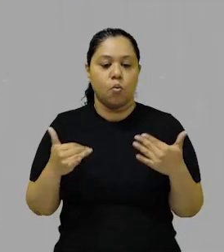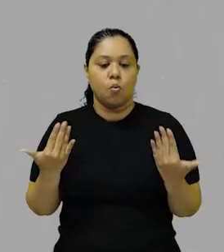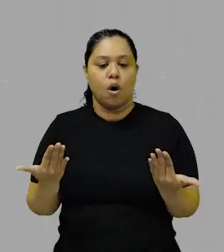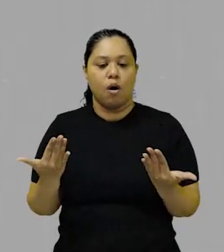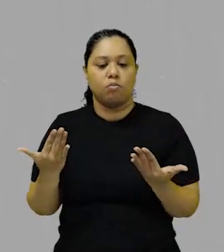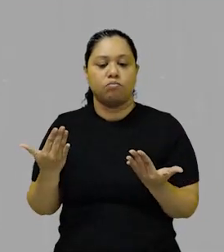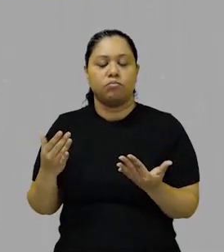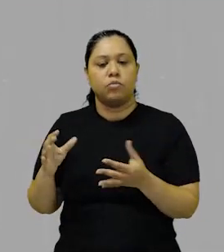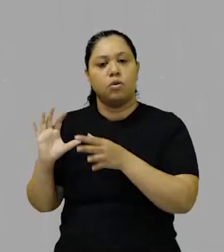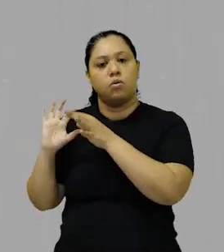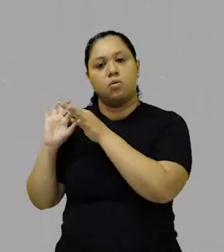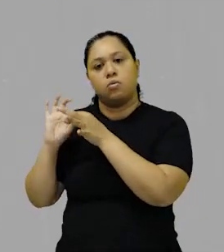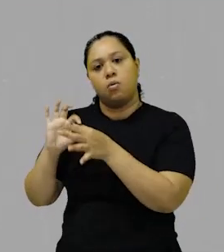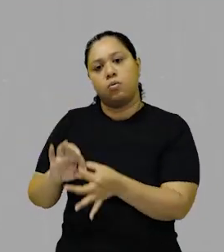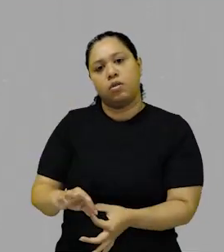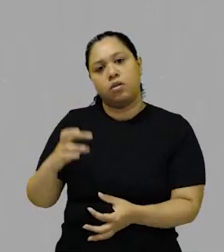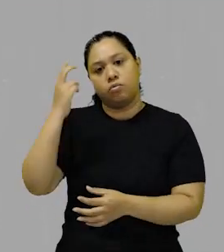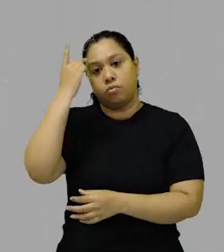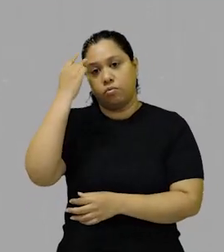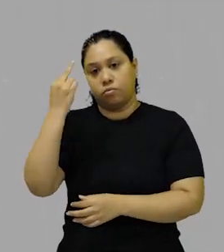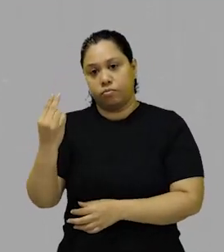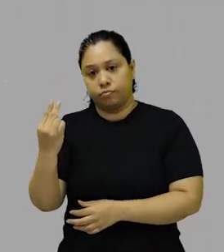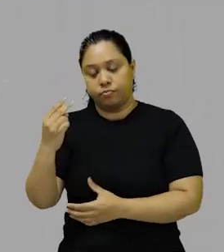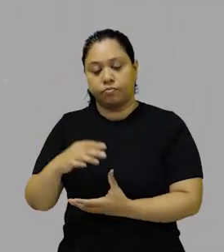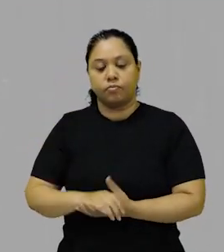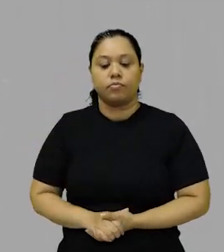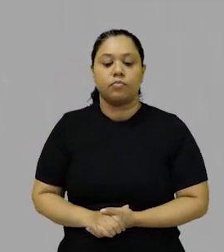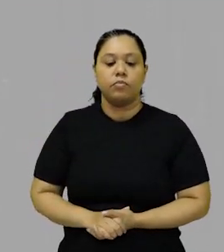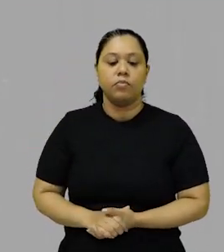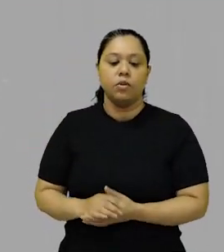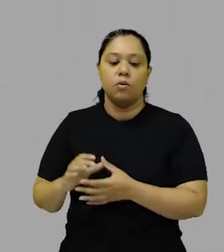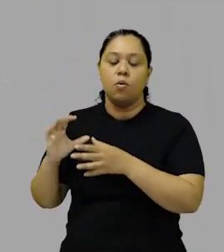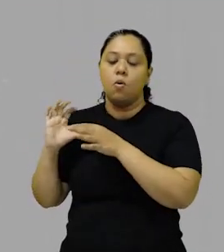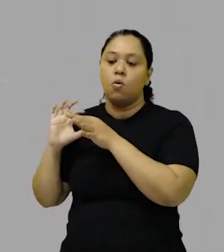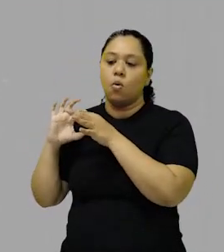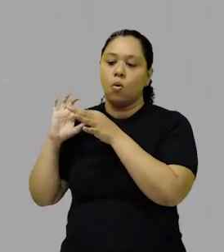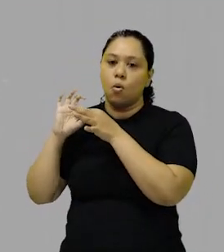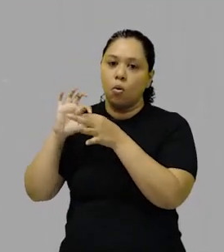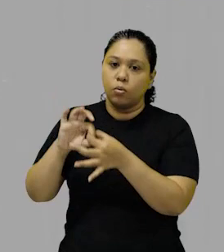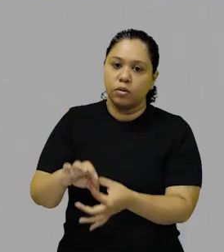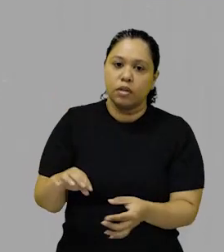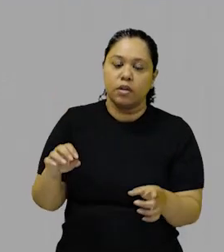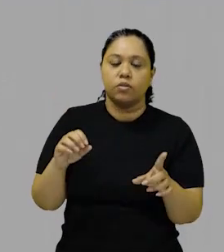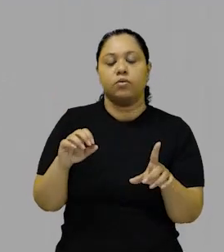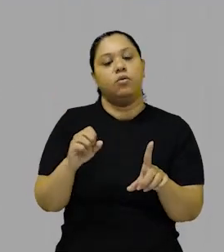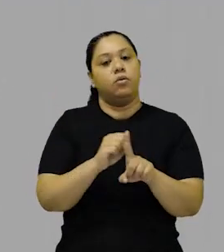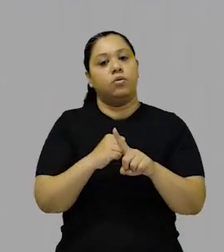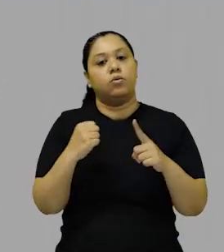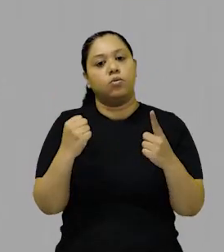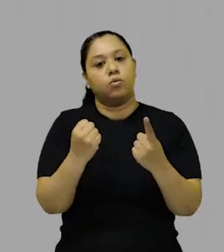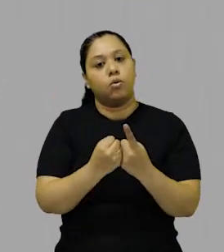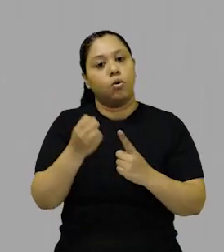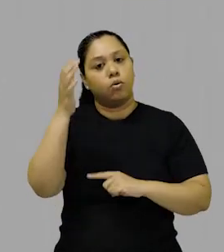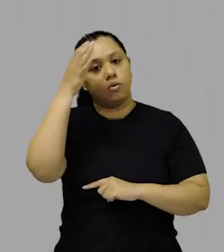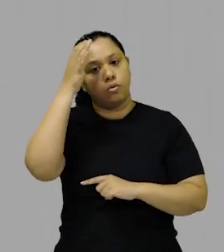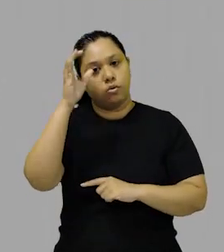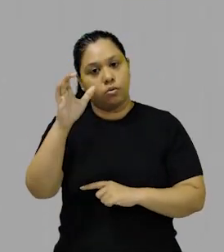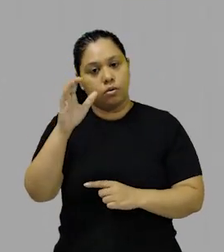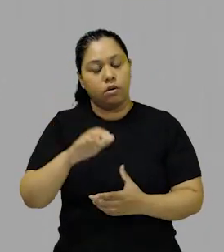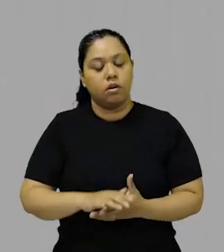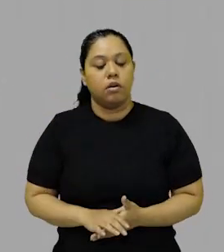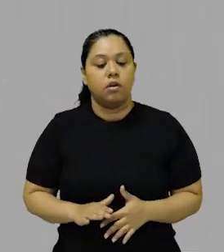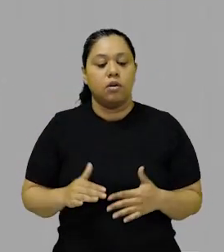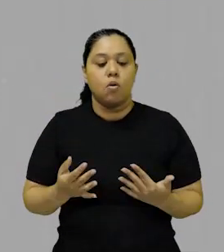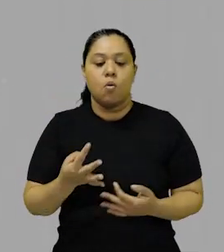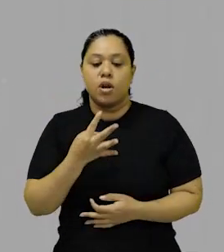o contexto histórico, o contexto sociocultural e as atualidades, ou o seu conhecimento recente